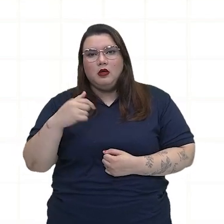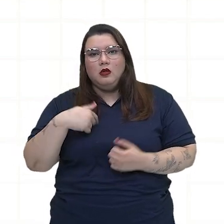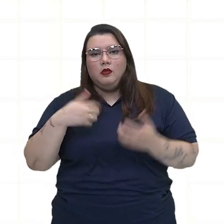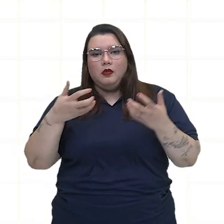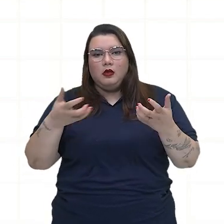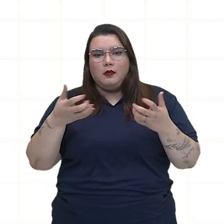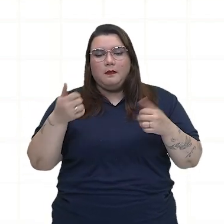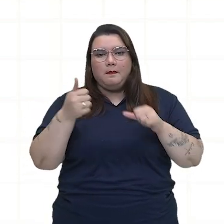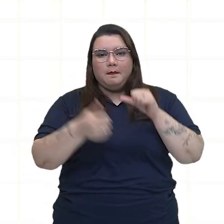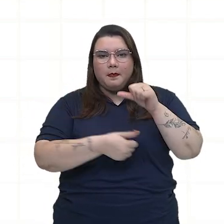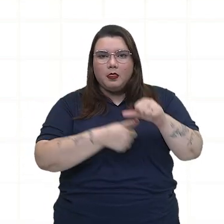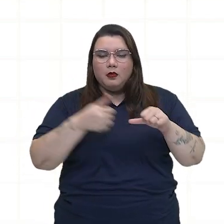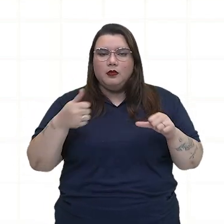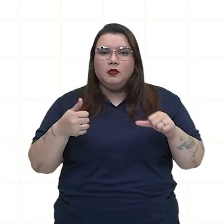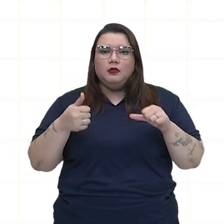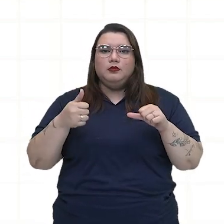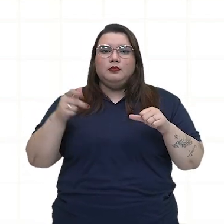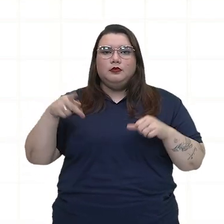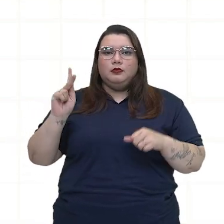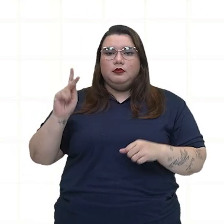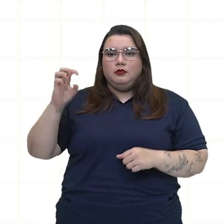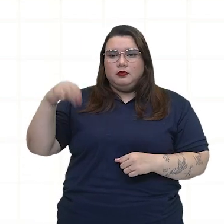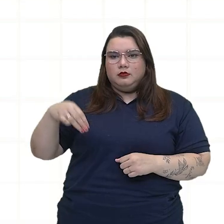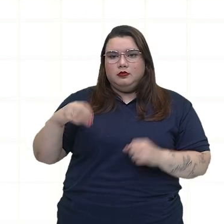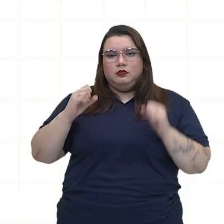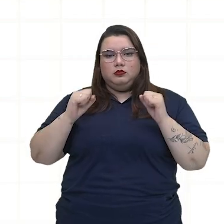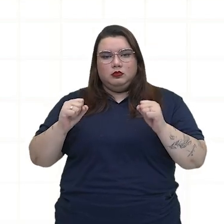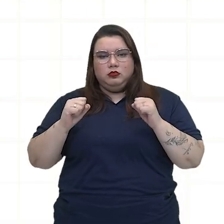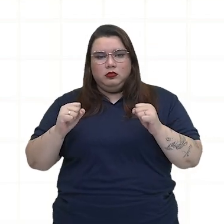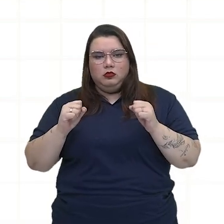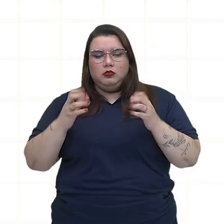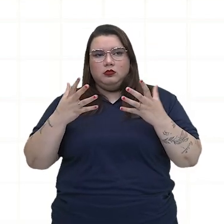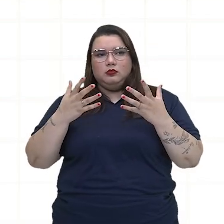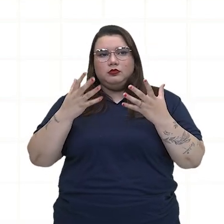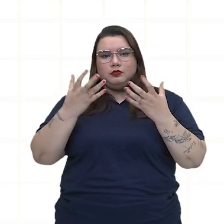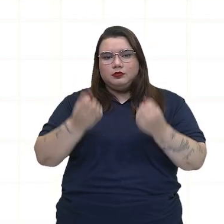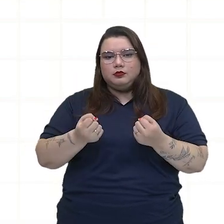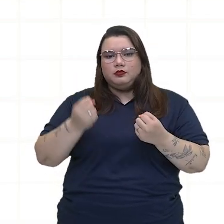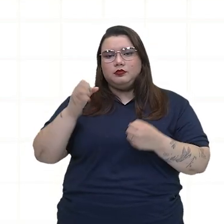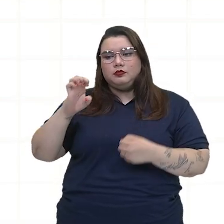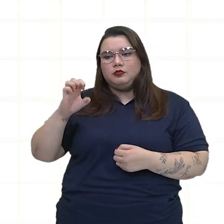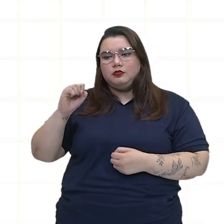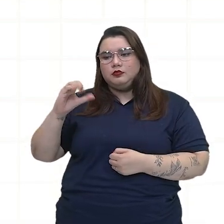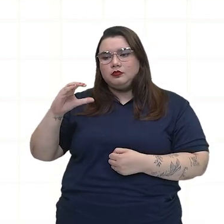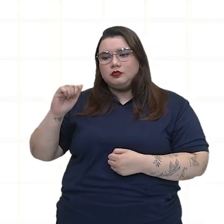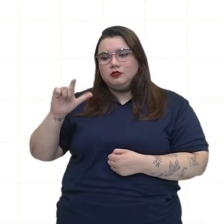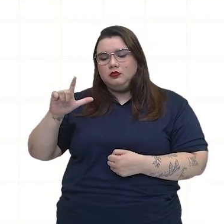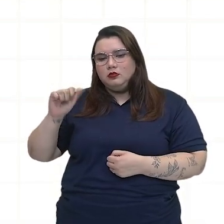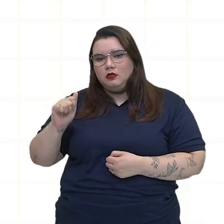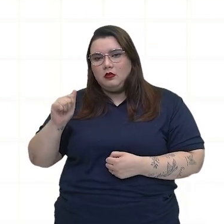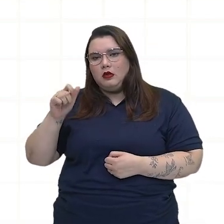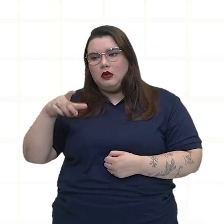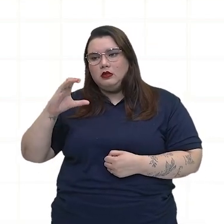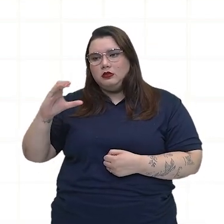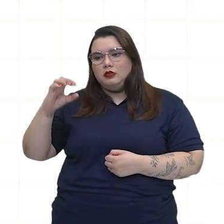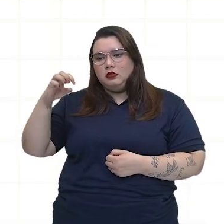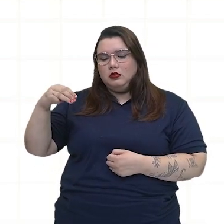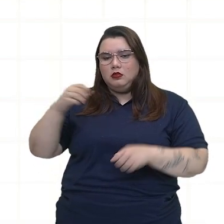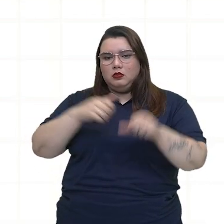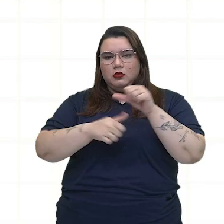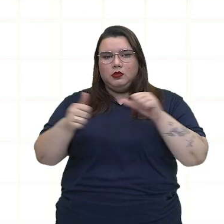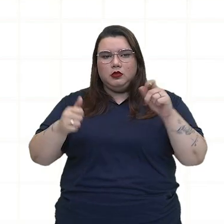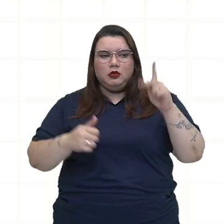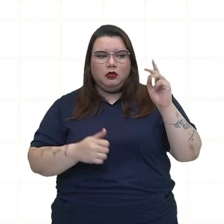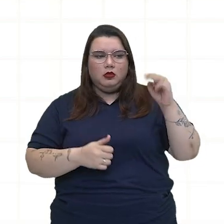já transformar isso em quilômetros, a gente pode adotar lá a escala que transforma centímetros para metros e